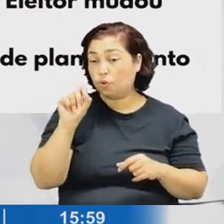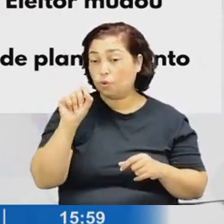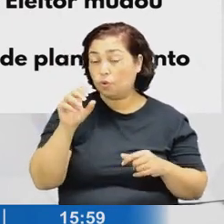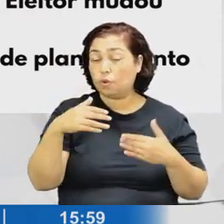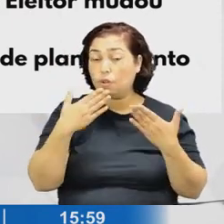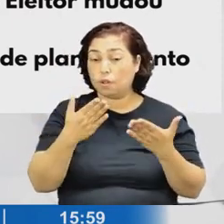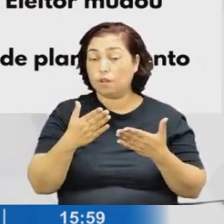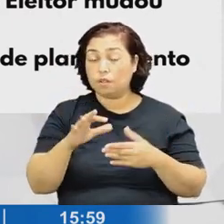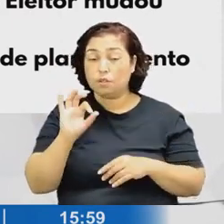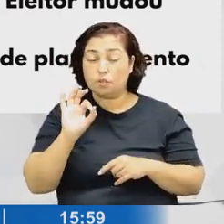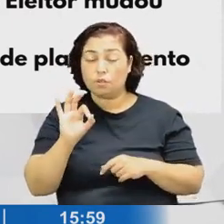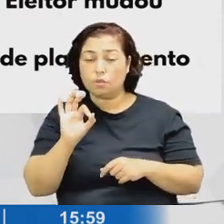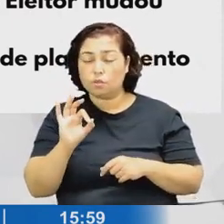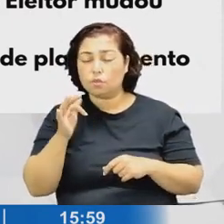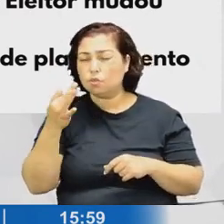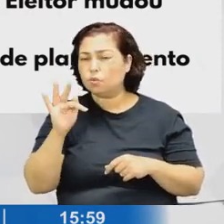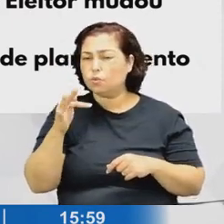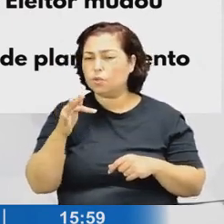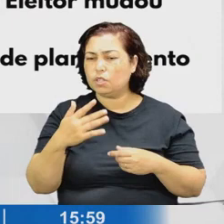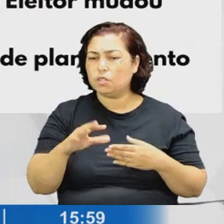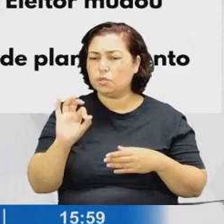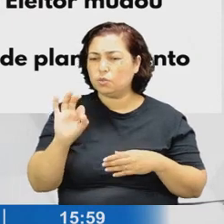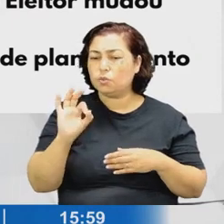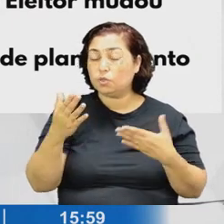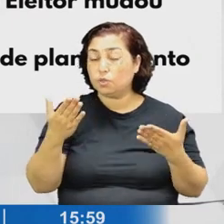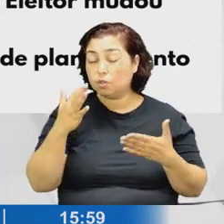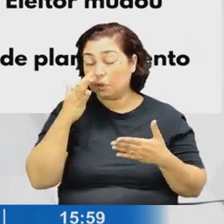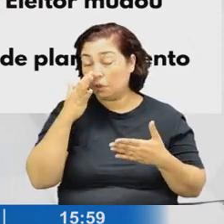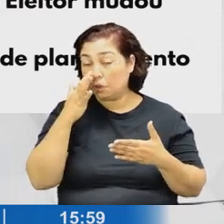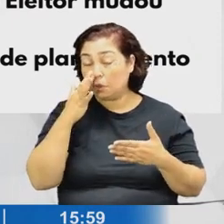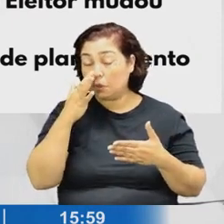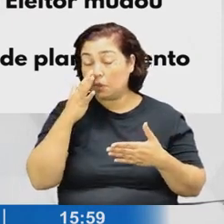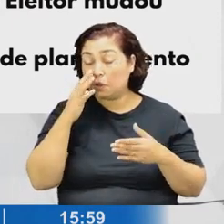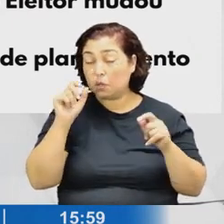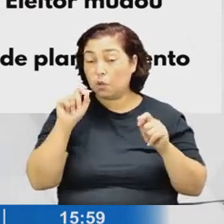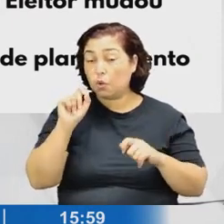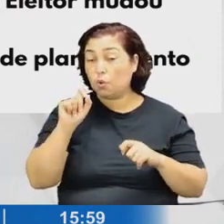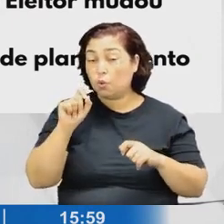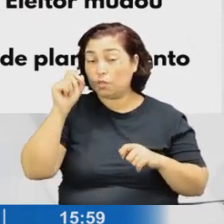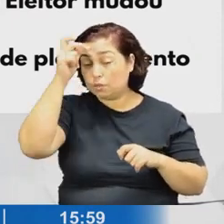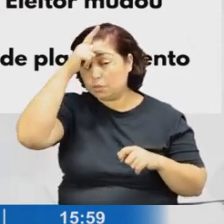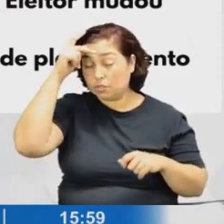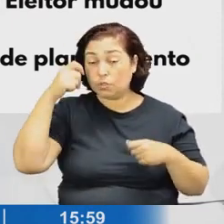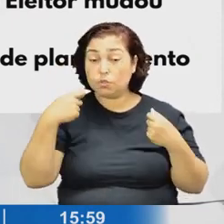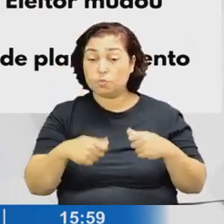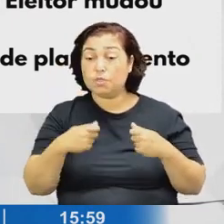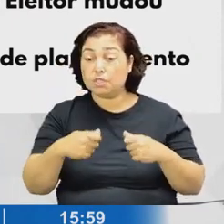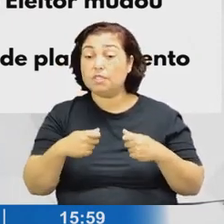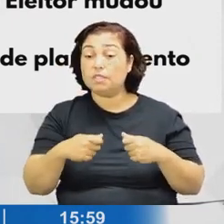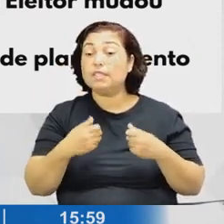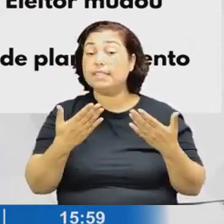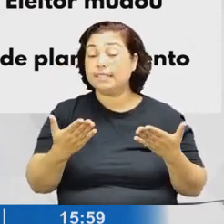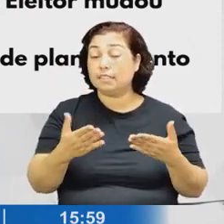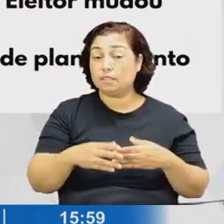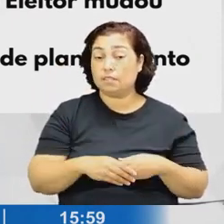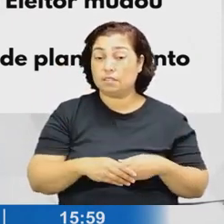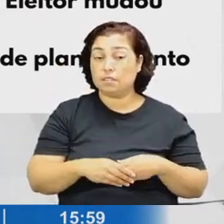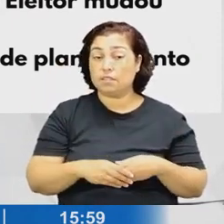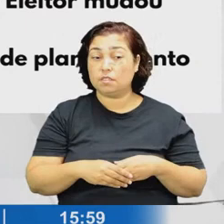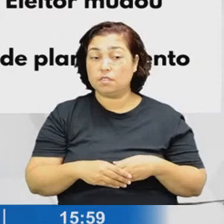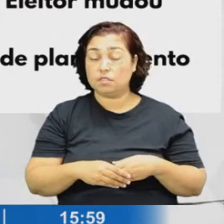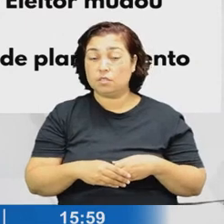que que tá doendo naquele público ali o que que dói nesse servidores públicos policiais militares hoje o que que tá doendo além de salário